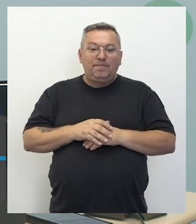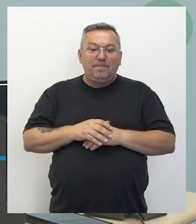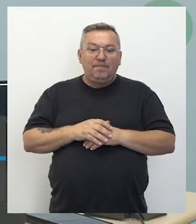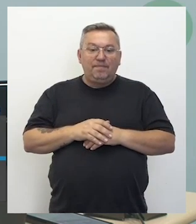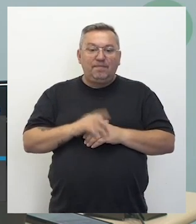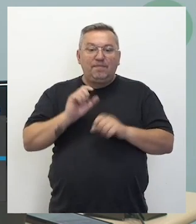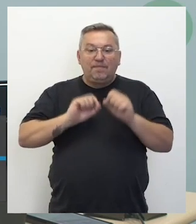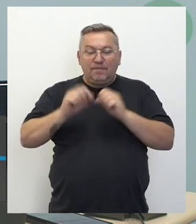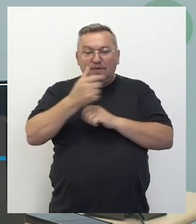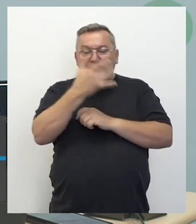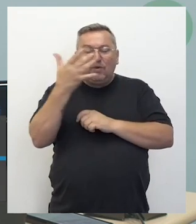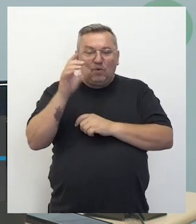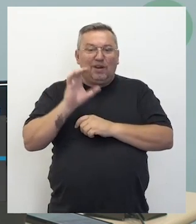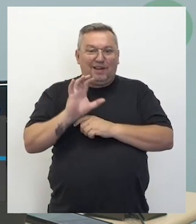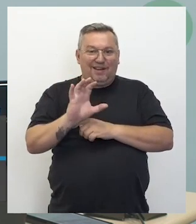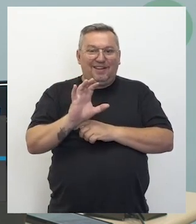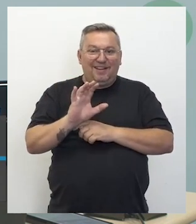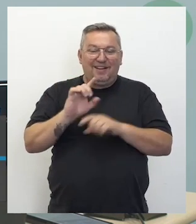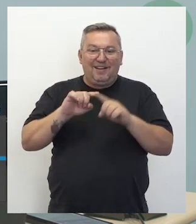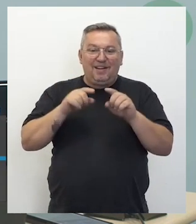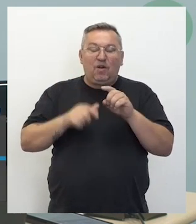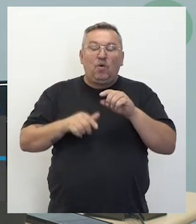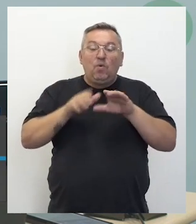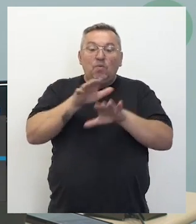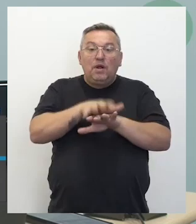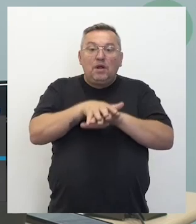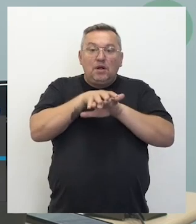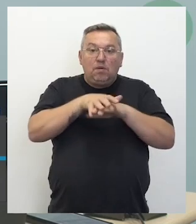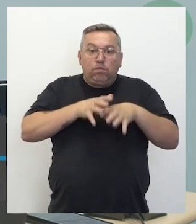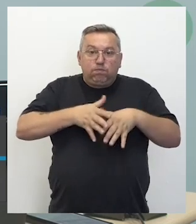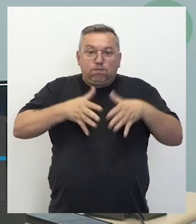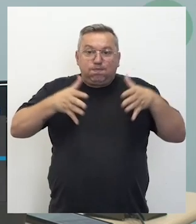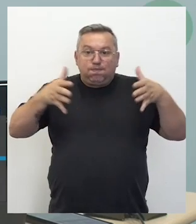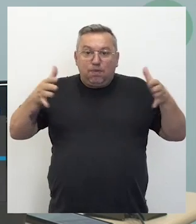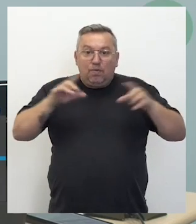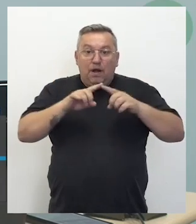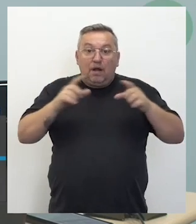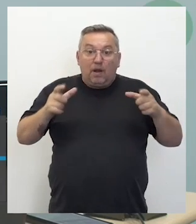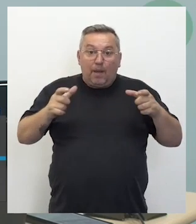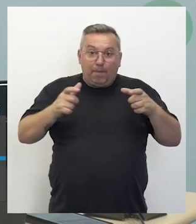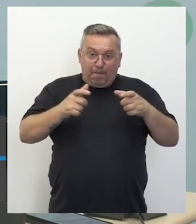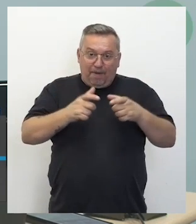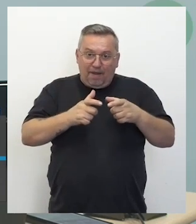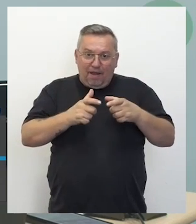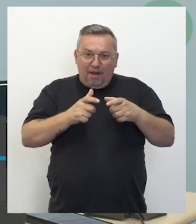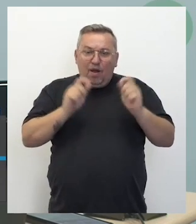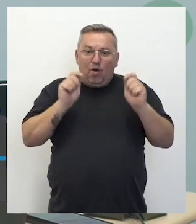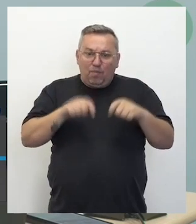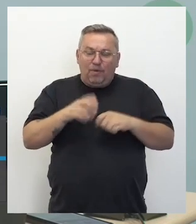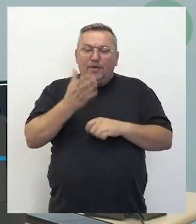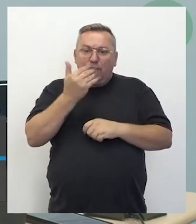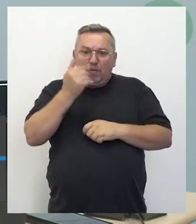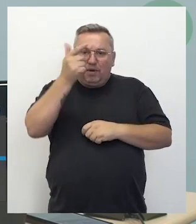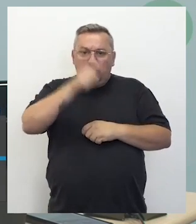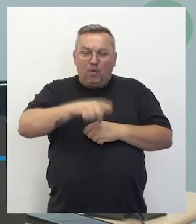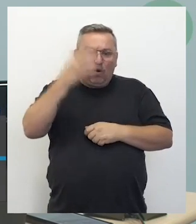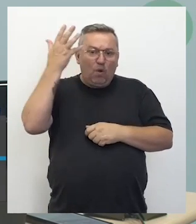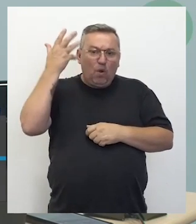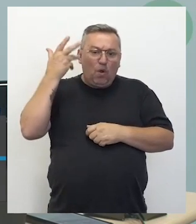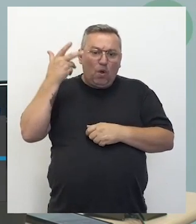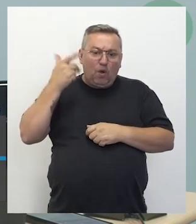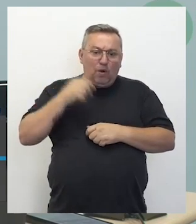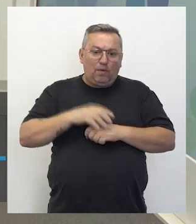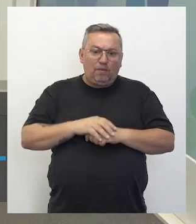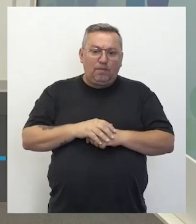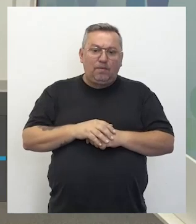Né? Na natureza é mais ou menos isso. Então, uma tartaruga ela pode ficar enorme, mas quando ela é filhote, ela pode servir de presa para muitos animais, inclusive